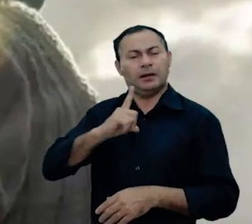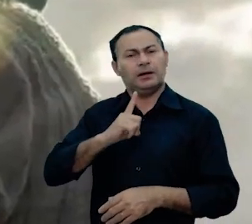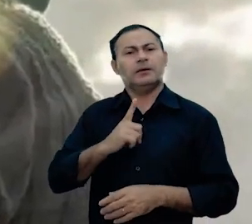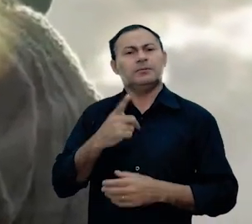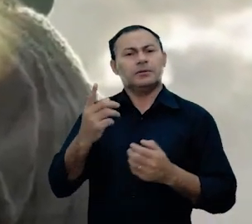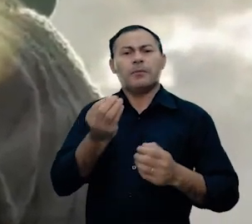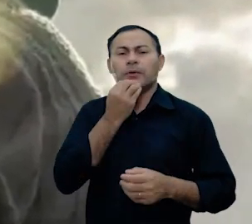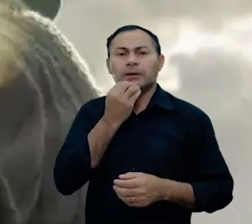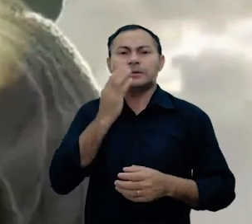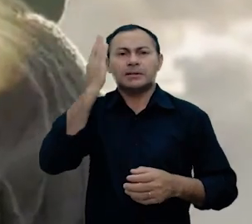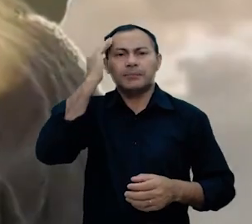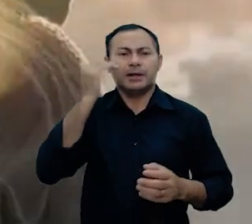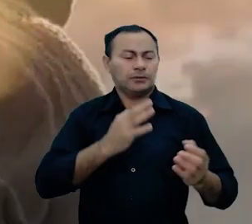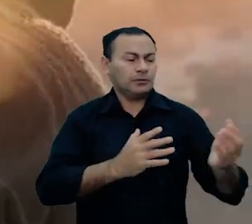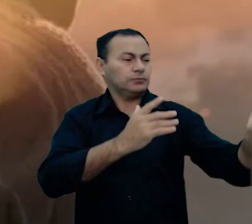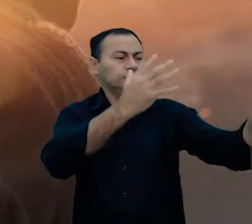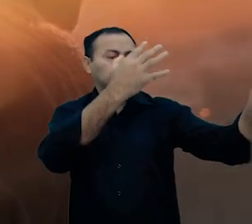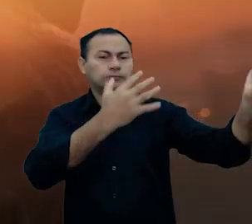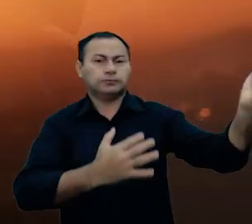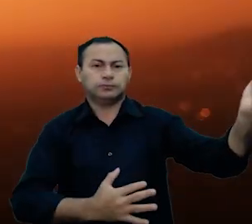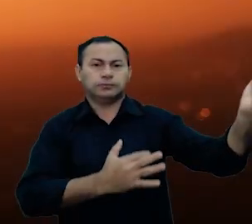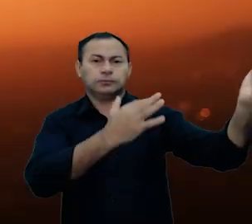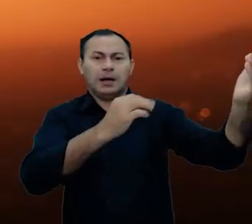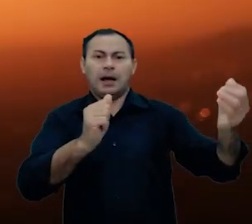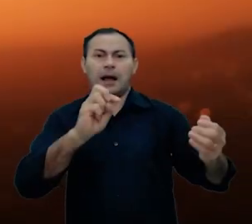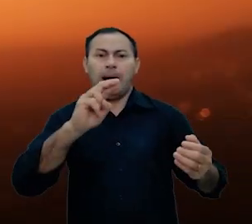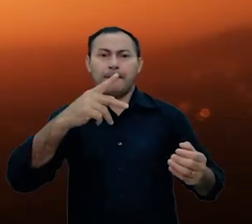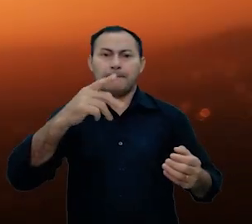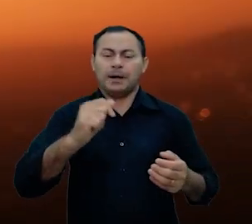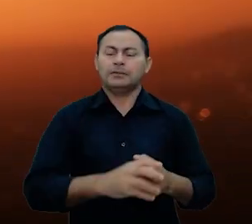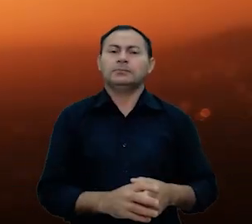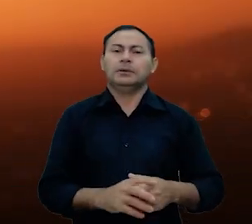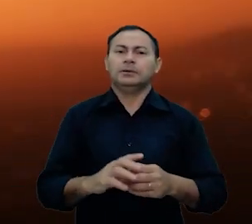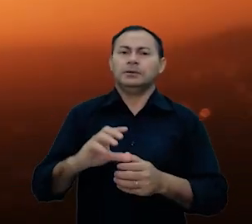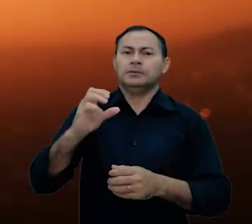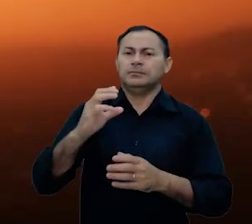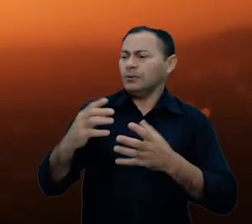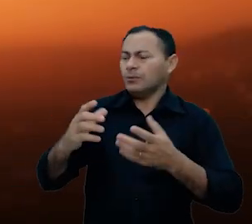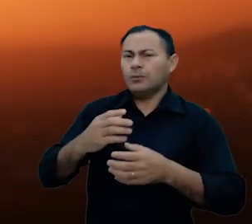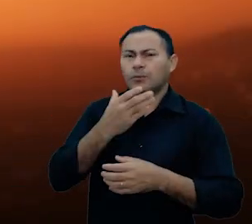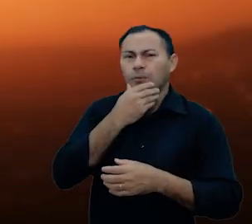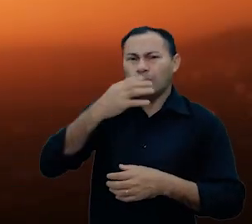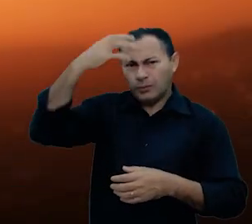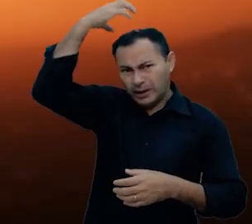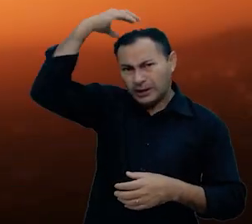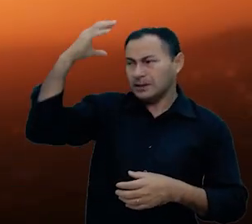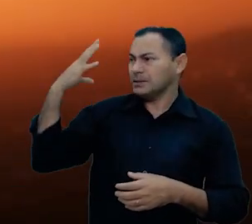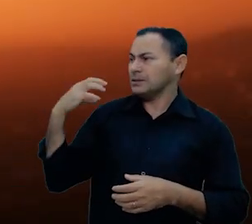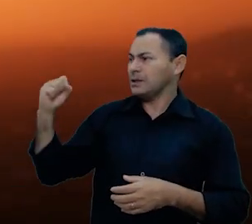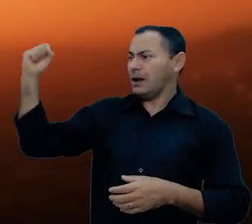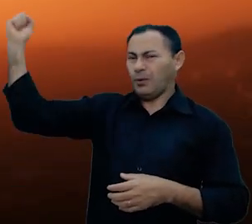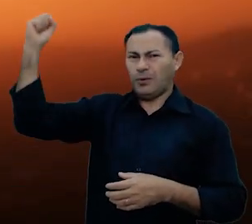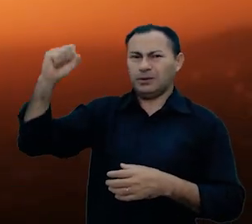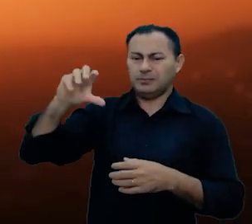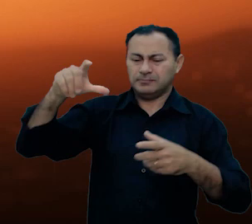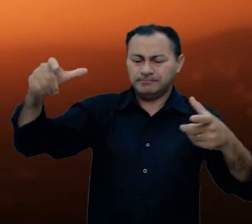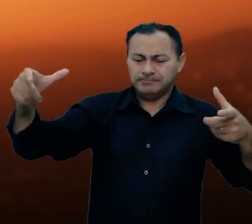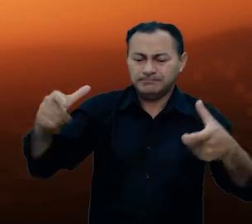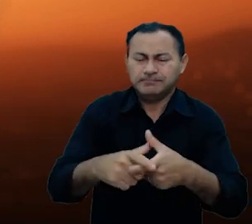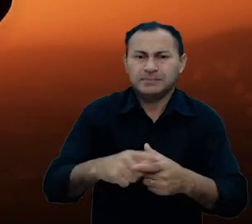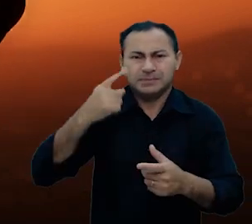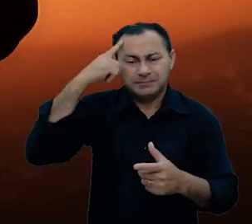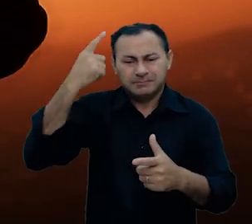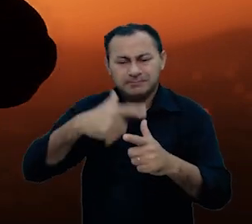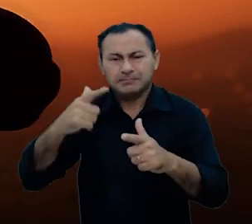tocar harpa. Quando a personalidade de Saul estava se desintegrando, ele tinha depressão, paranoia,